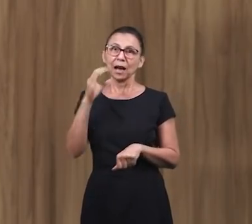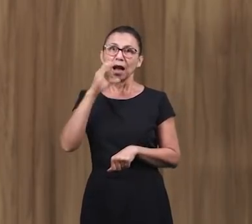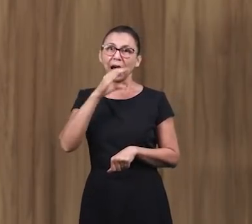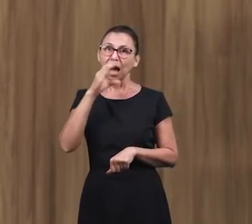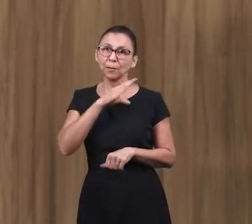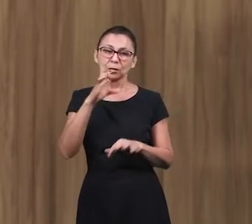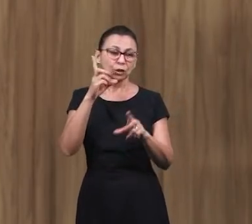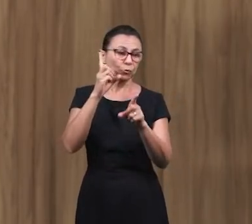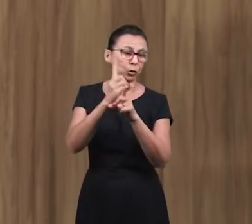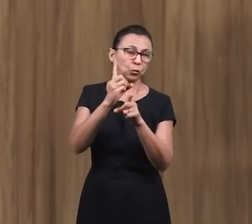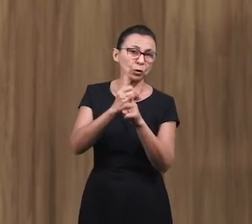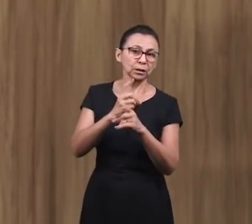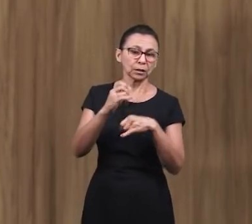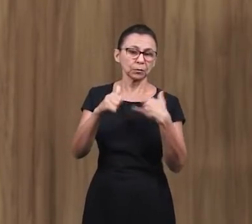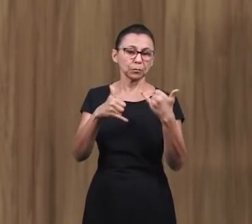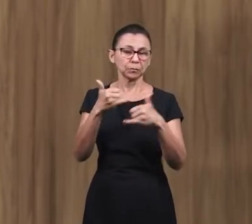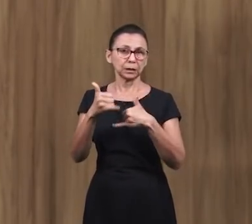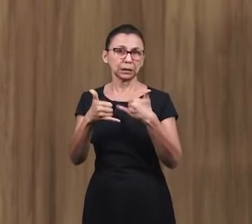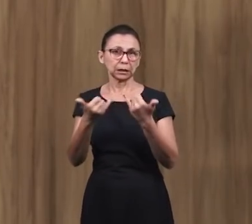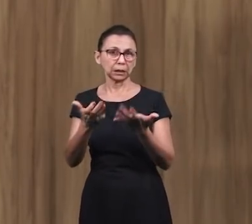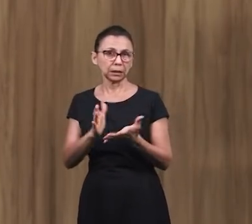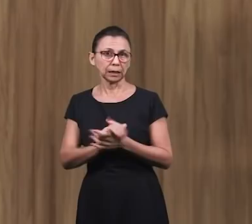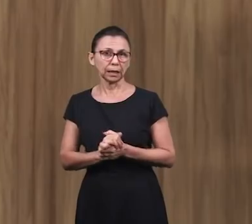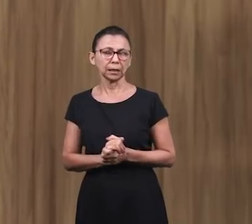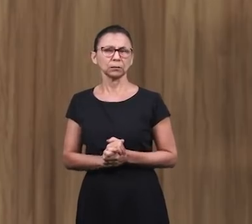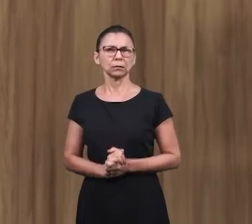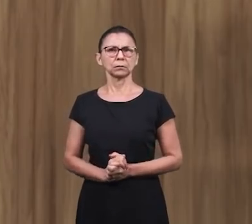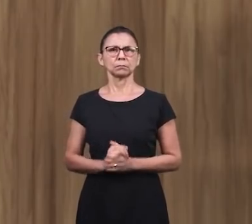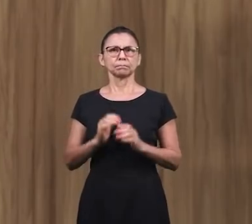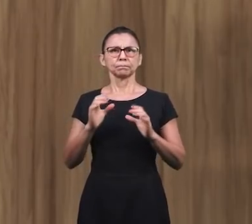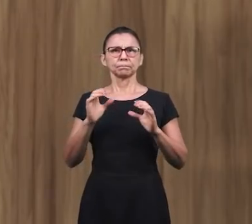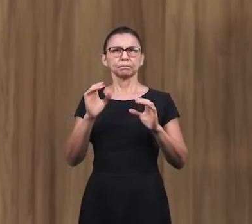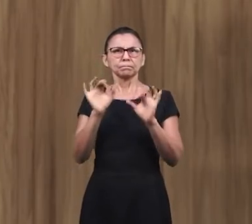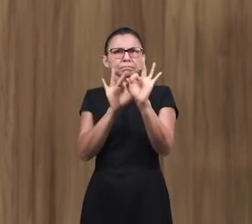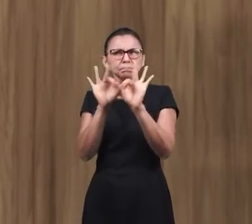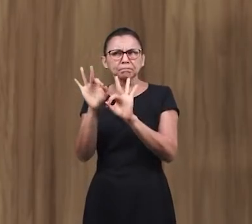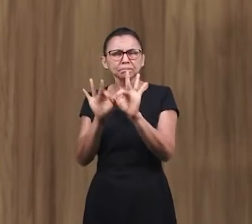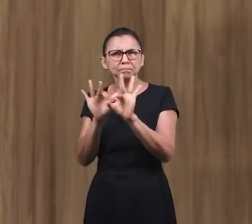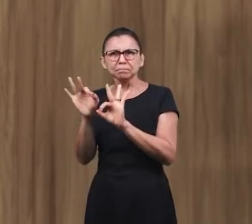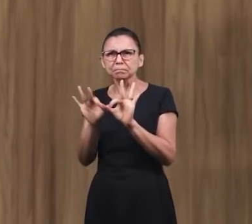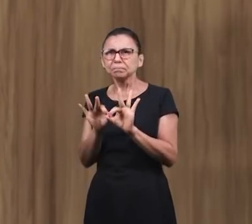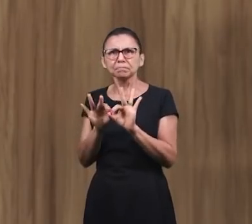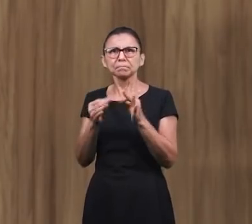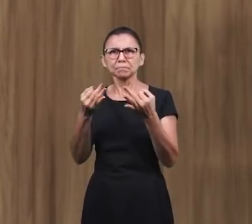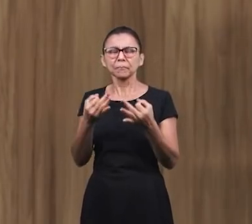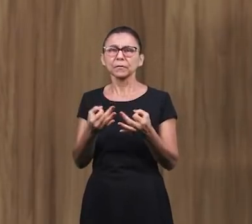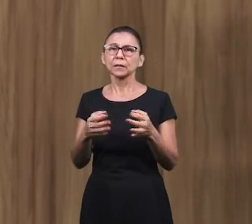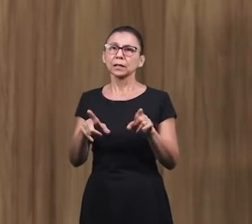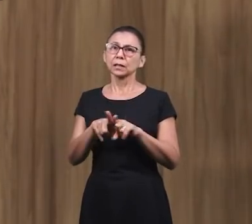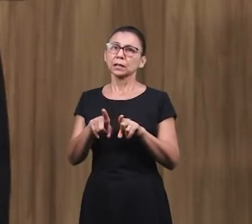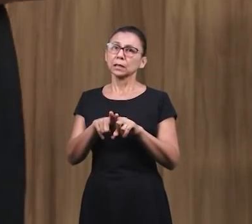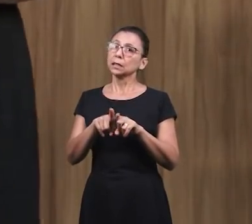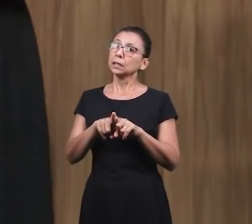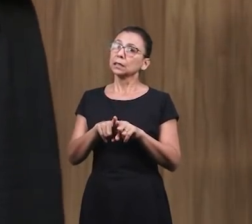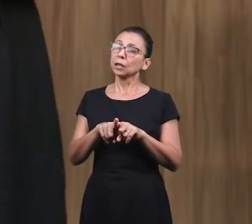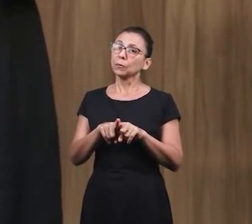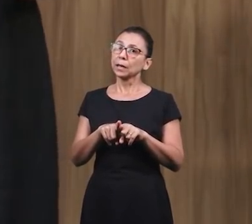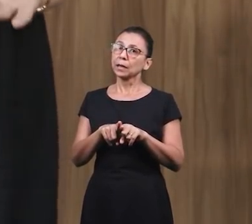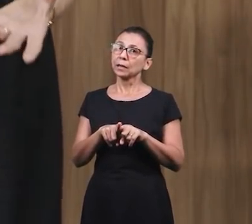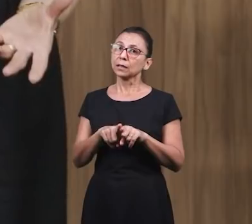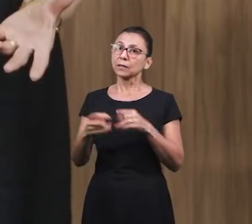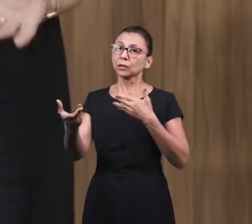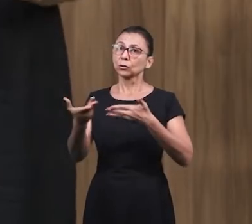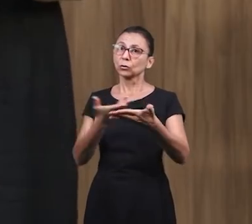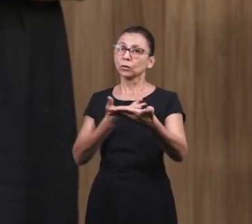logo, a autodisciplina e também o amor ao próximo, porque aquilo que ela não quer mais brincar, ela